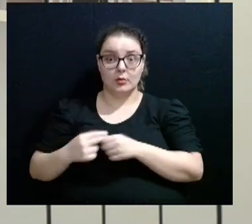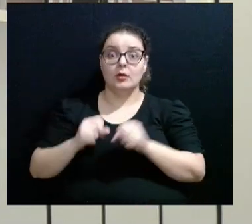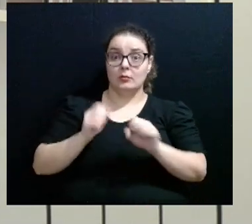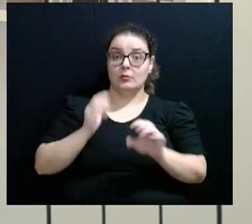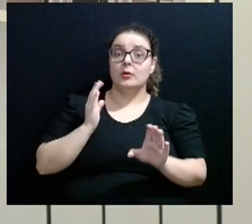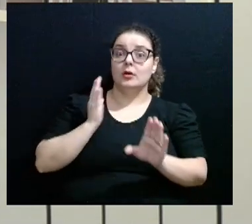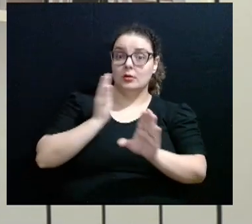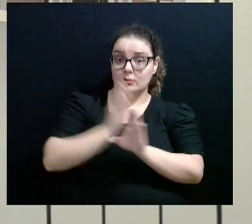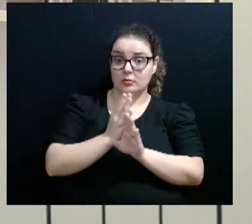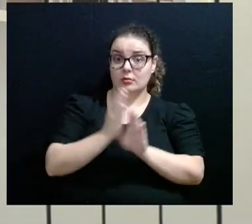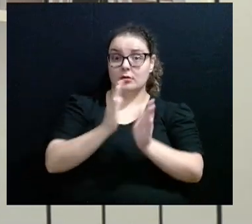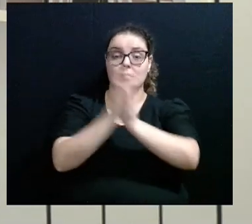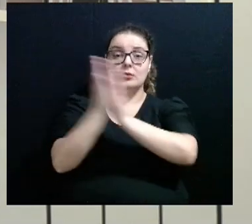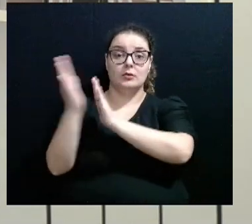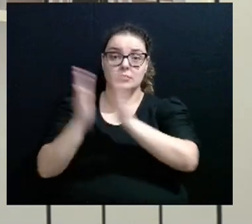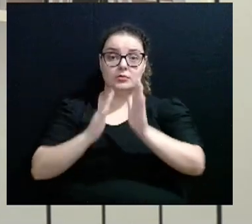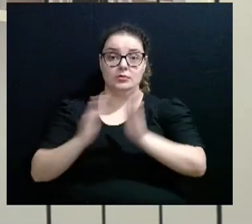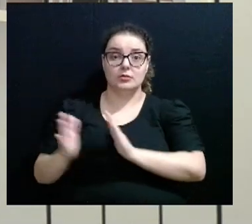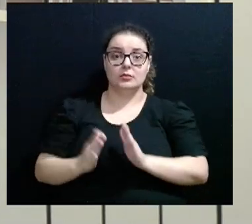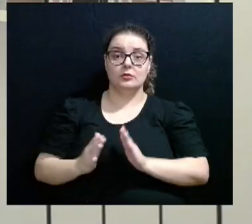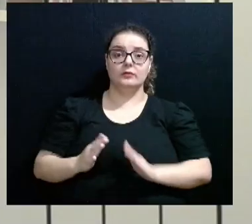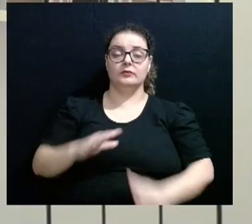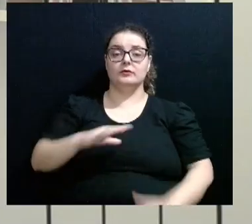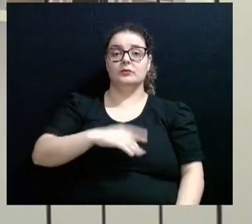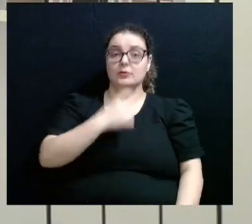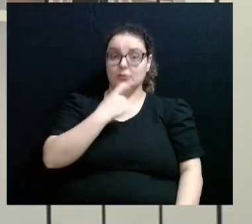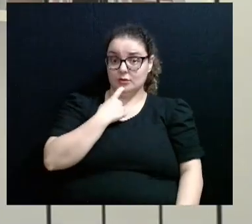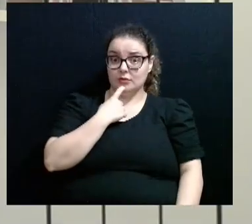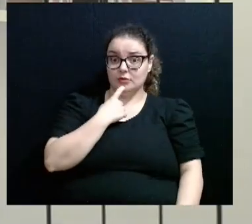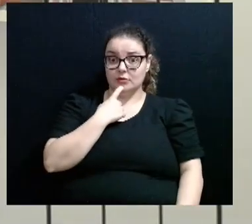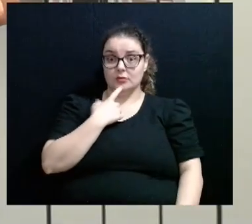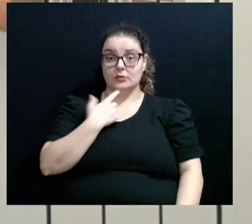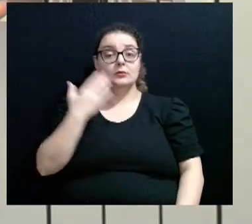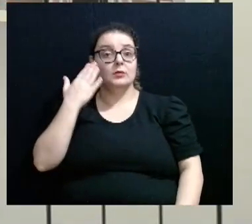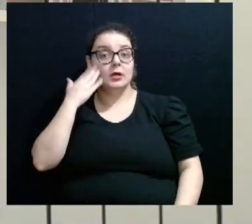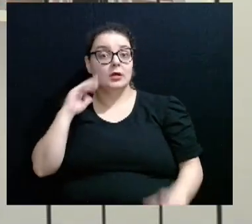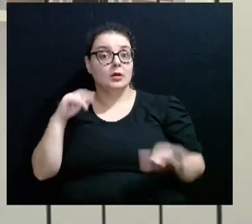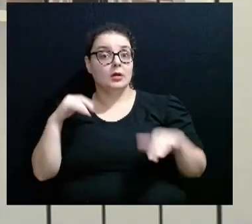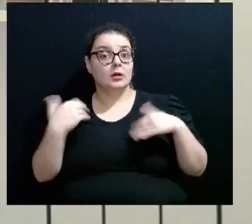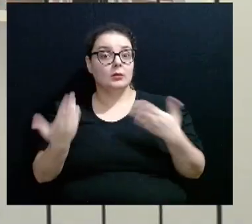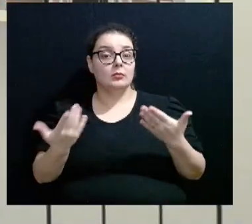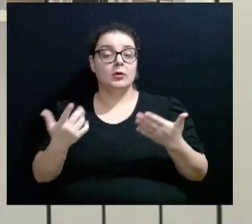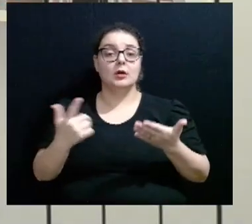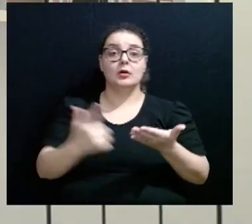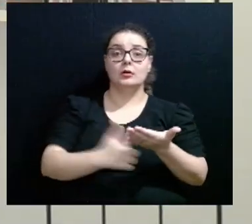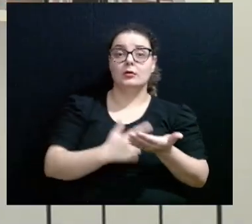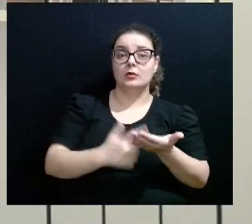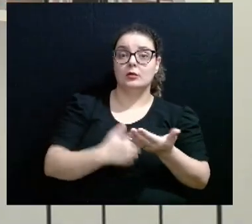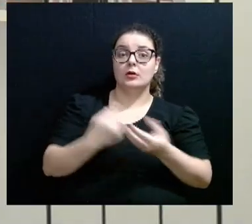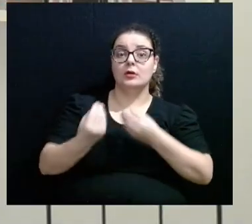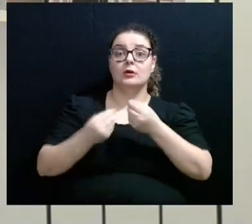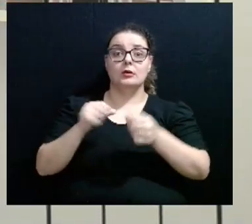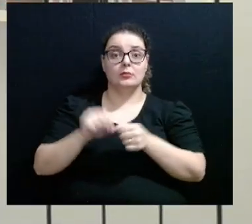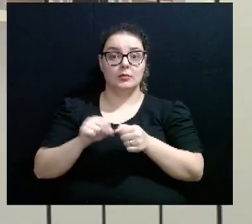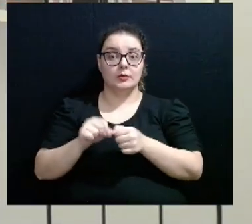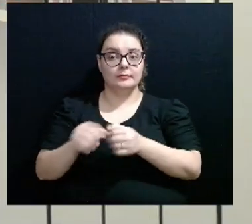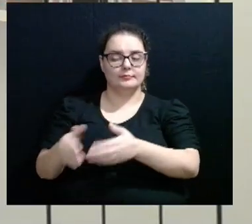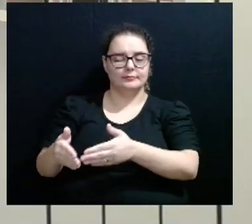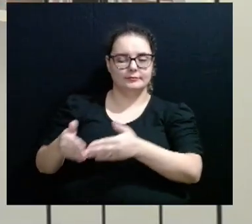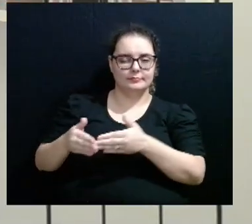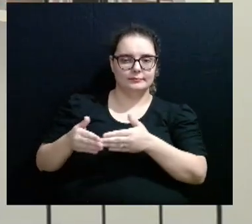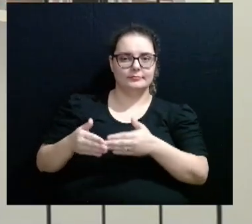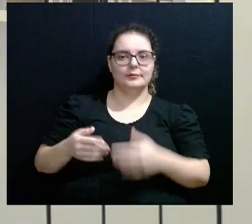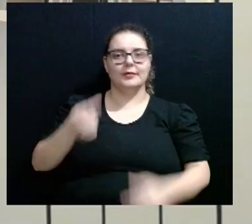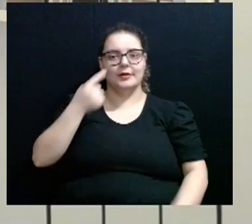nas bibliotecas municipais aqui da cidade? Para saber quais as obras e como realizar este empréstimo, você confere agora